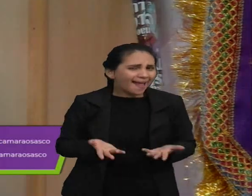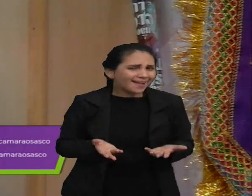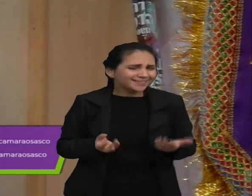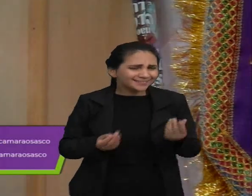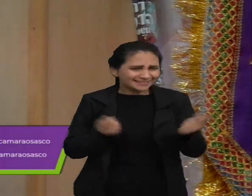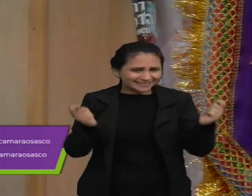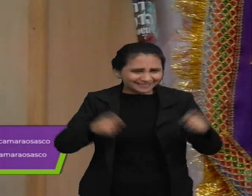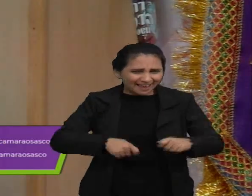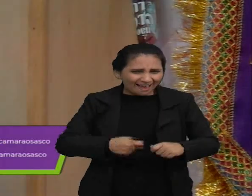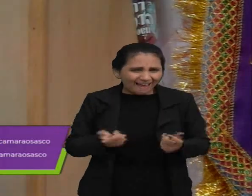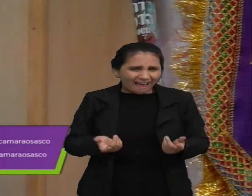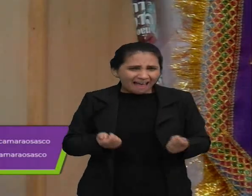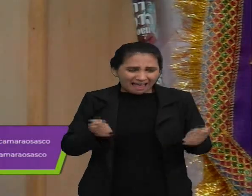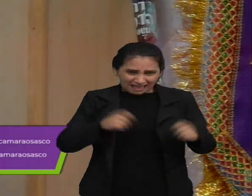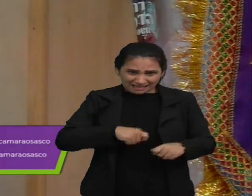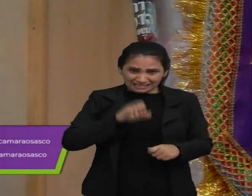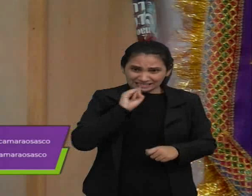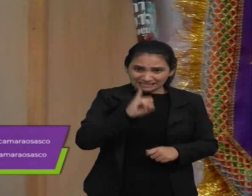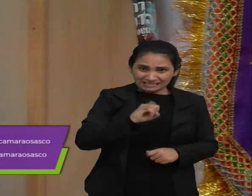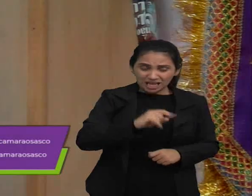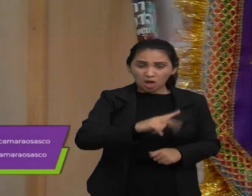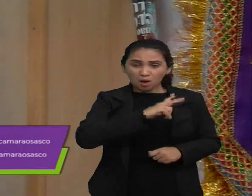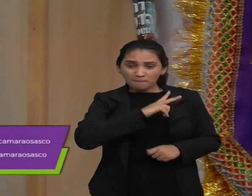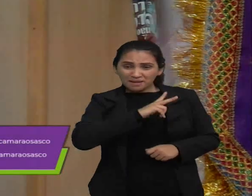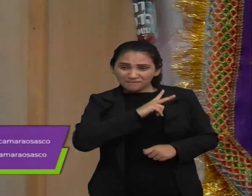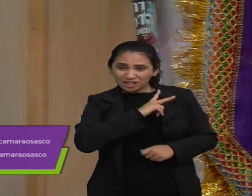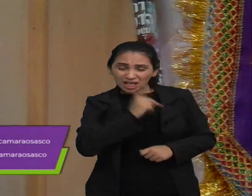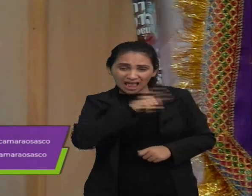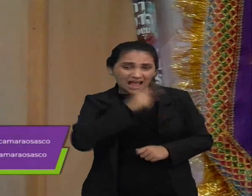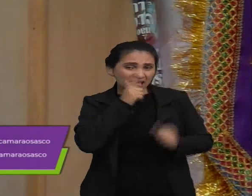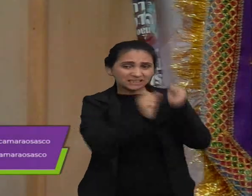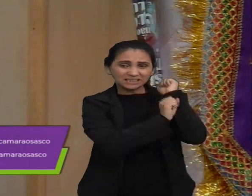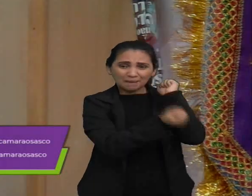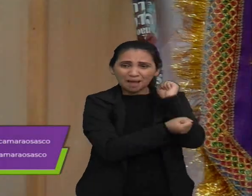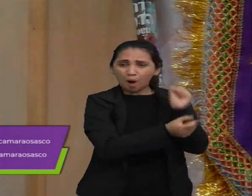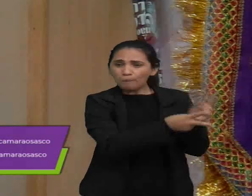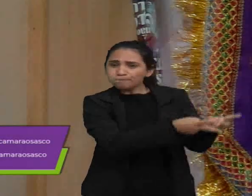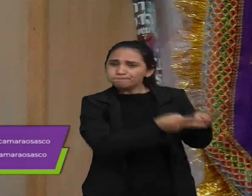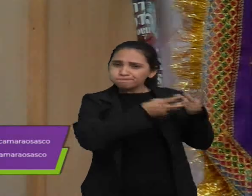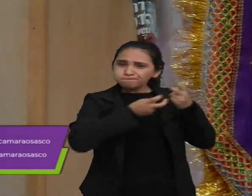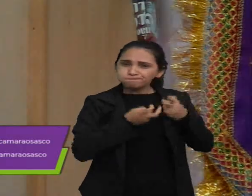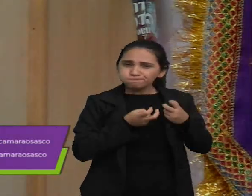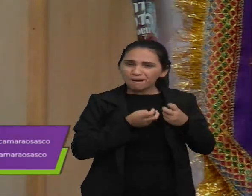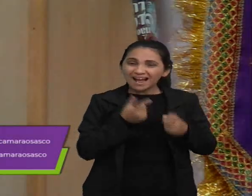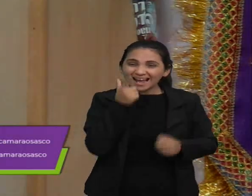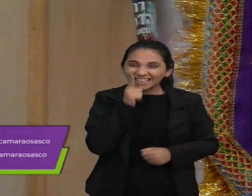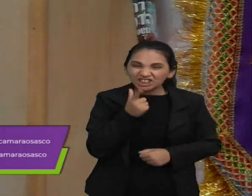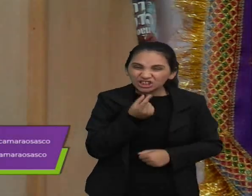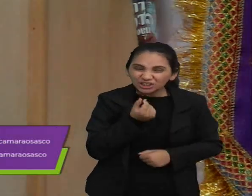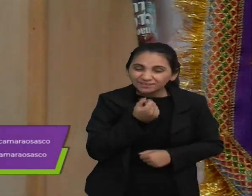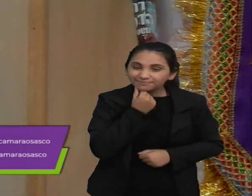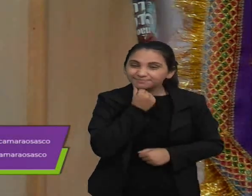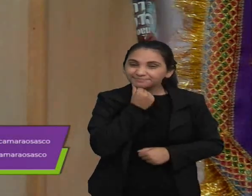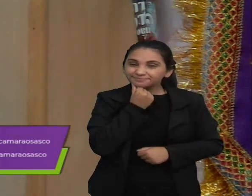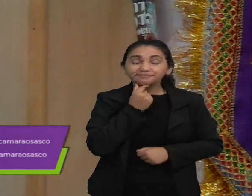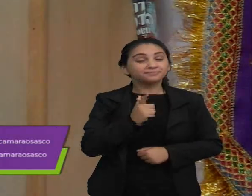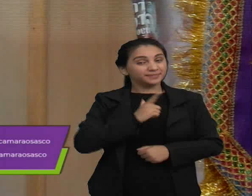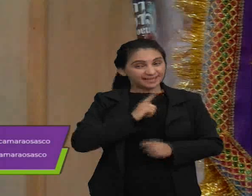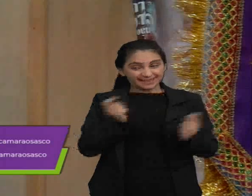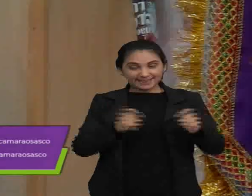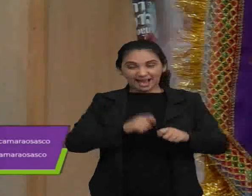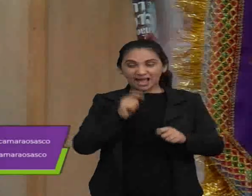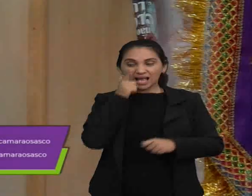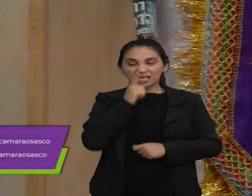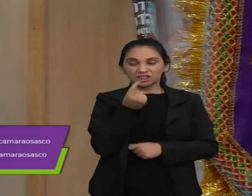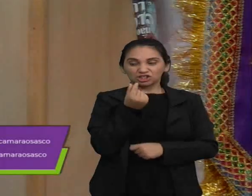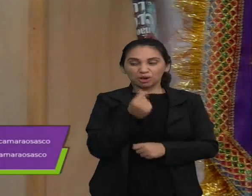município tem de privatizar se não é beneficiar a empresa que vai se responsabilizar por isso porque se a cidade lucra se o